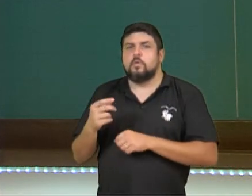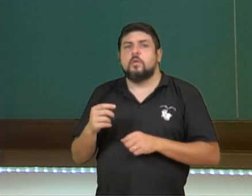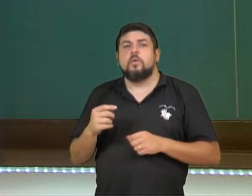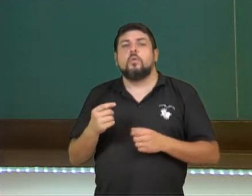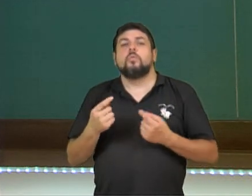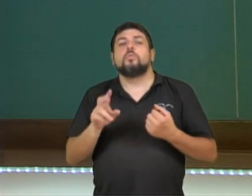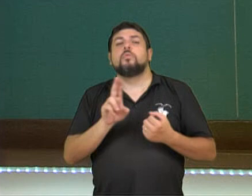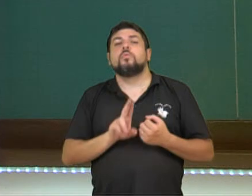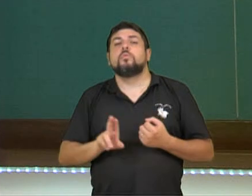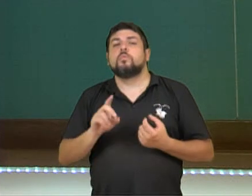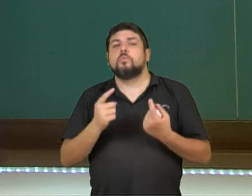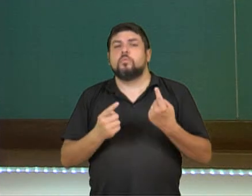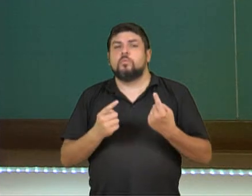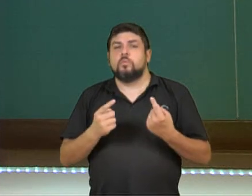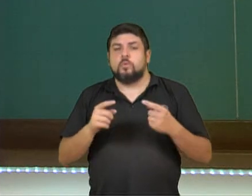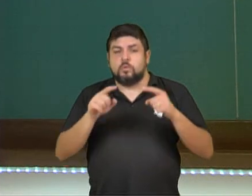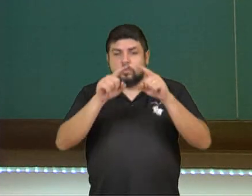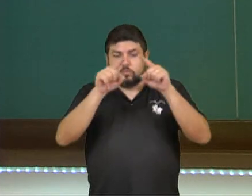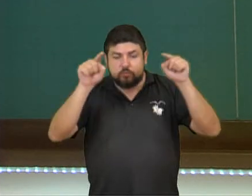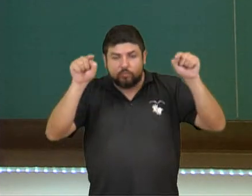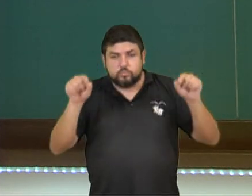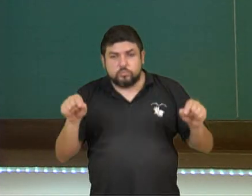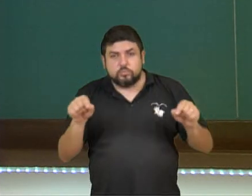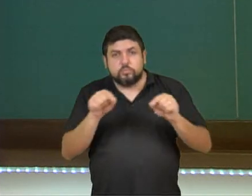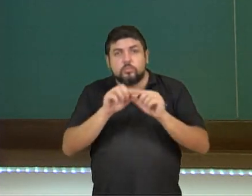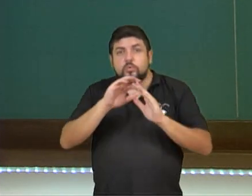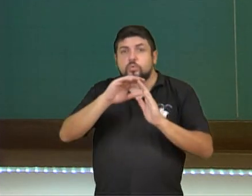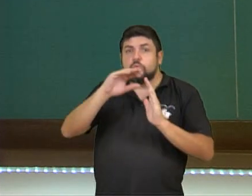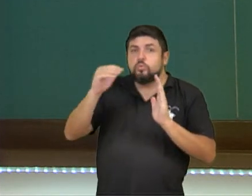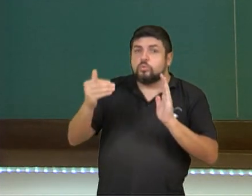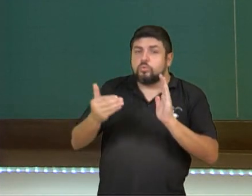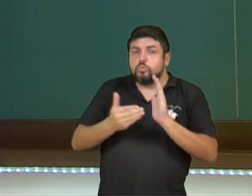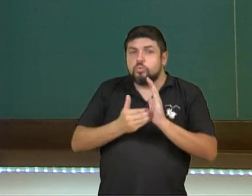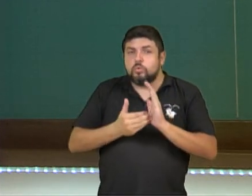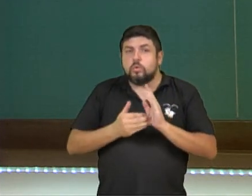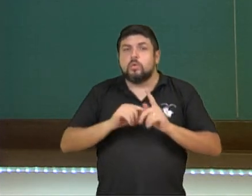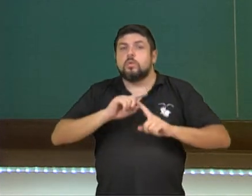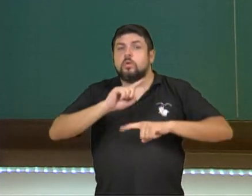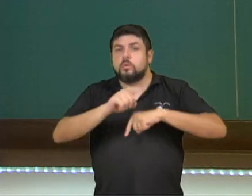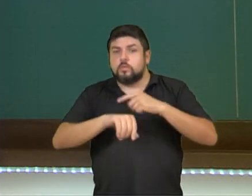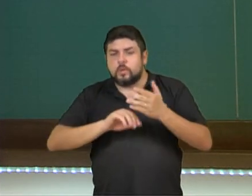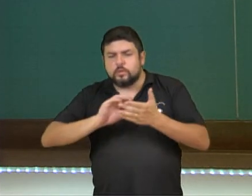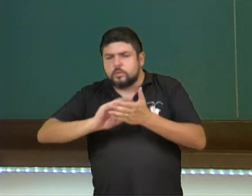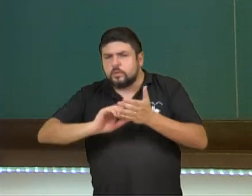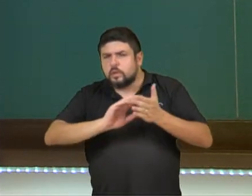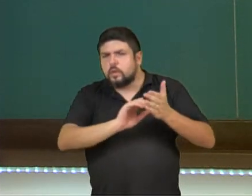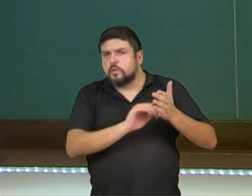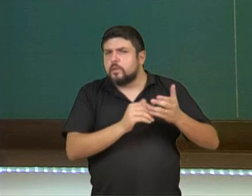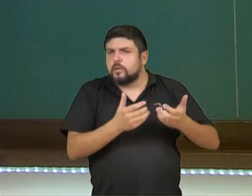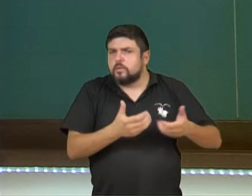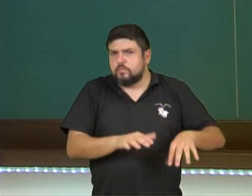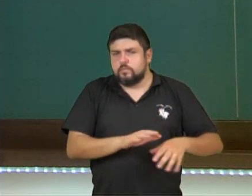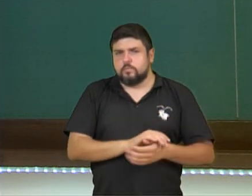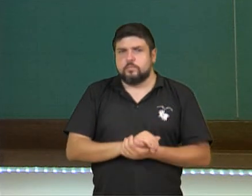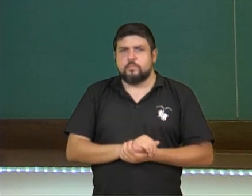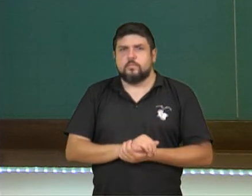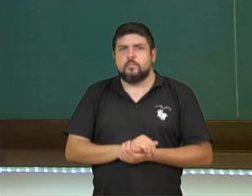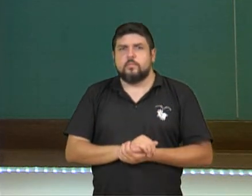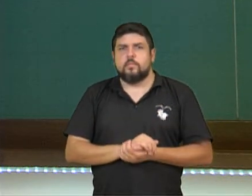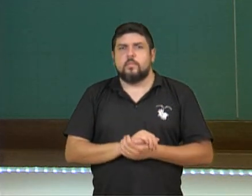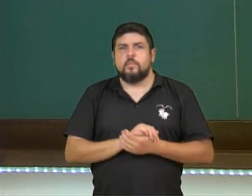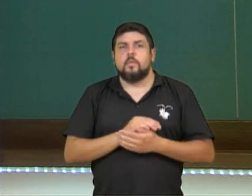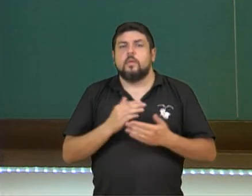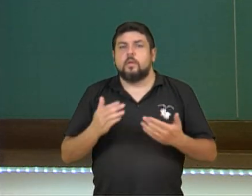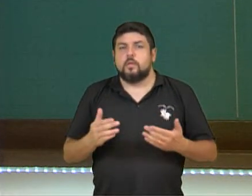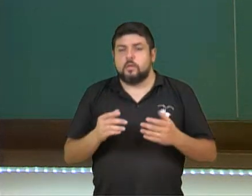de calcular o total e tirar os pedaços que eu não quero, ok? Então, olha lá, a área da sala de reuniões é